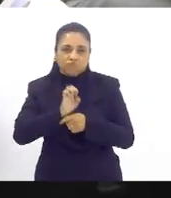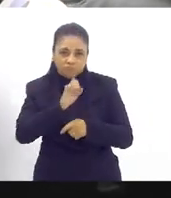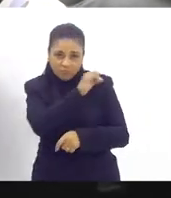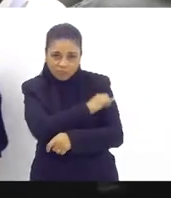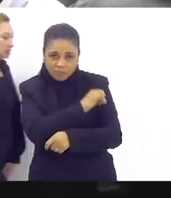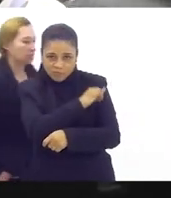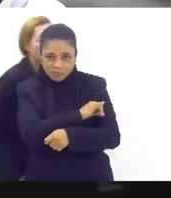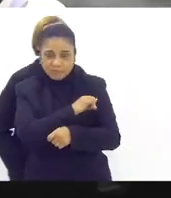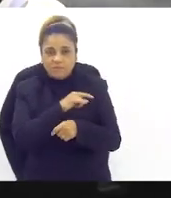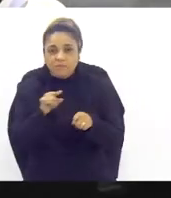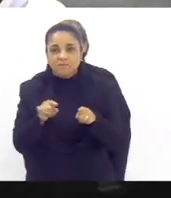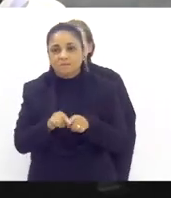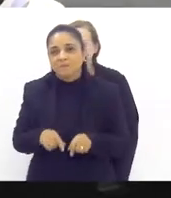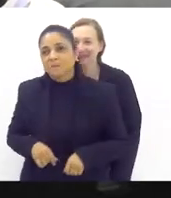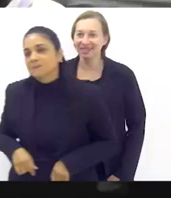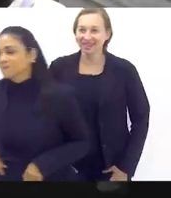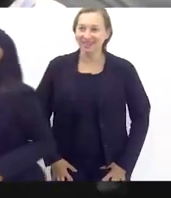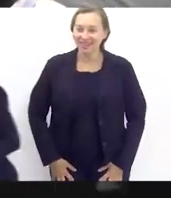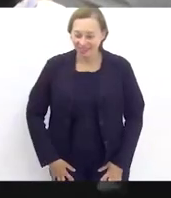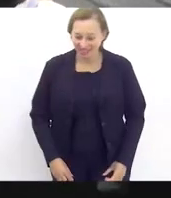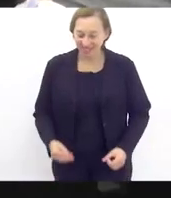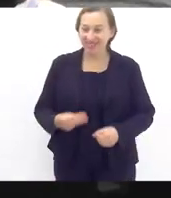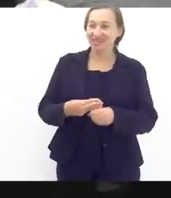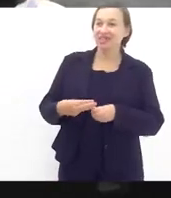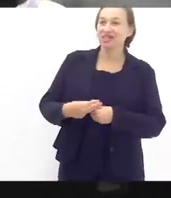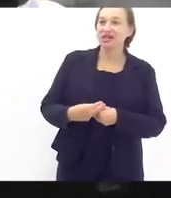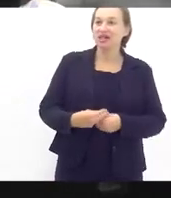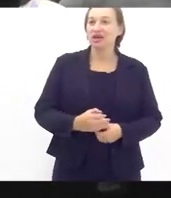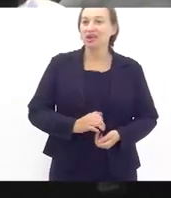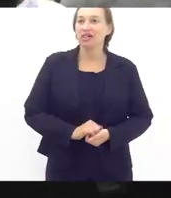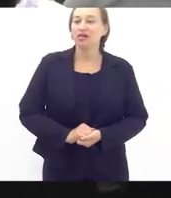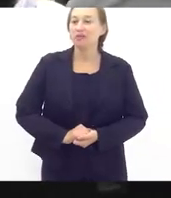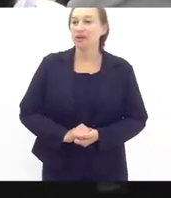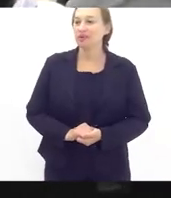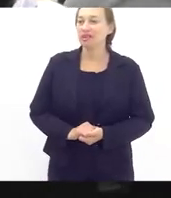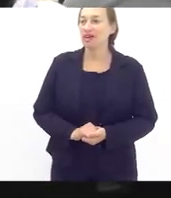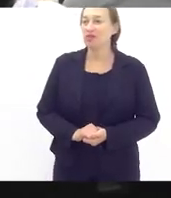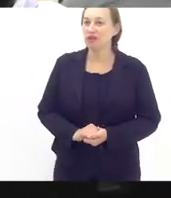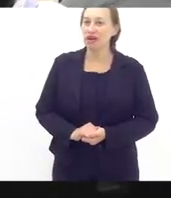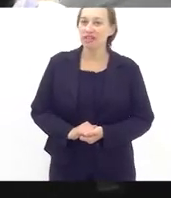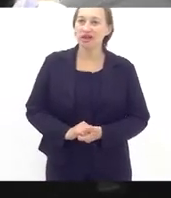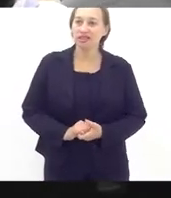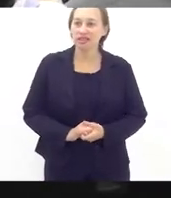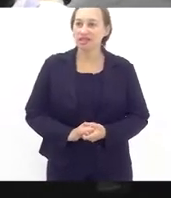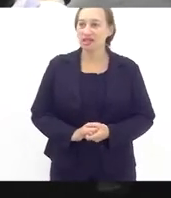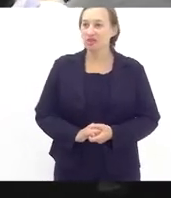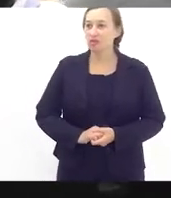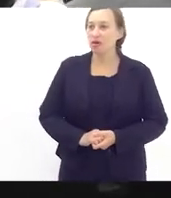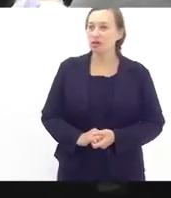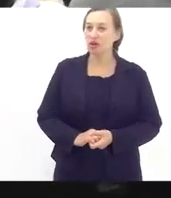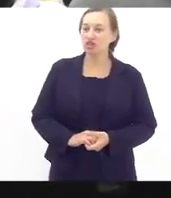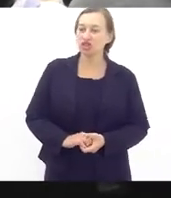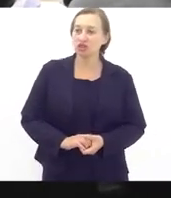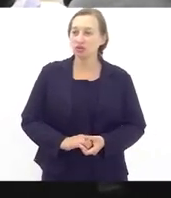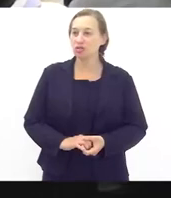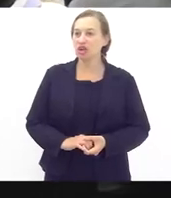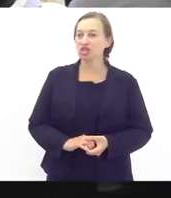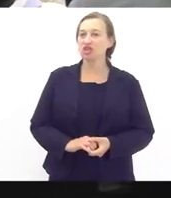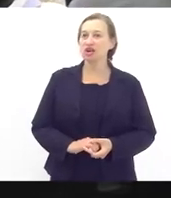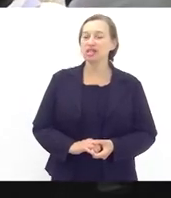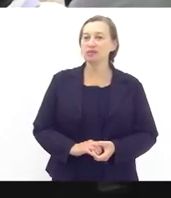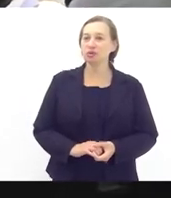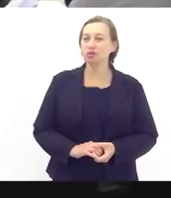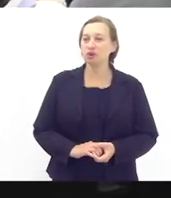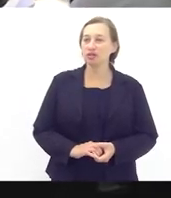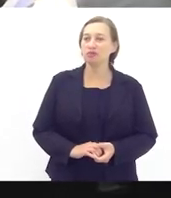é o quanto chega também para os municípios pode ter uma Pinha ali do Estado do Rio de Janeiro pode passar ali tá os